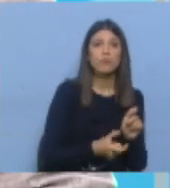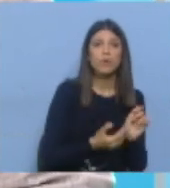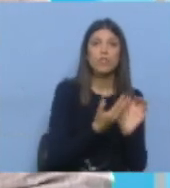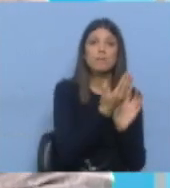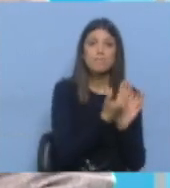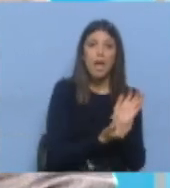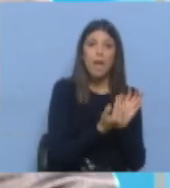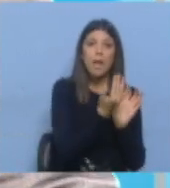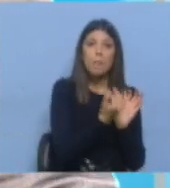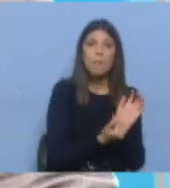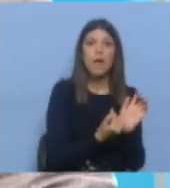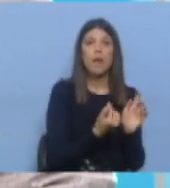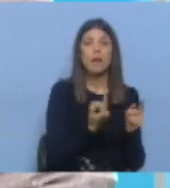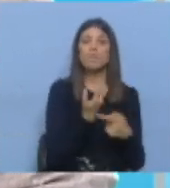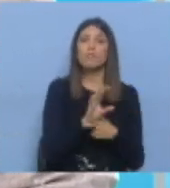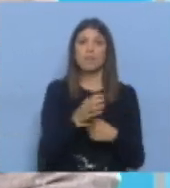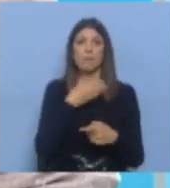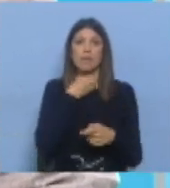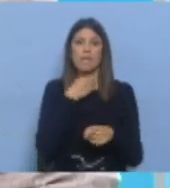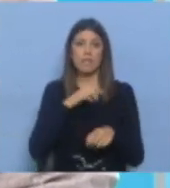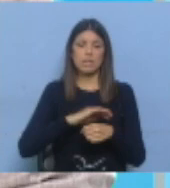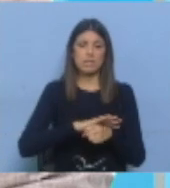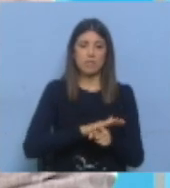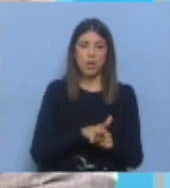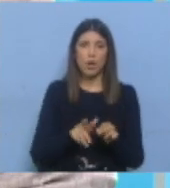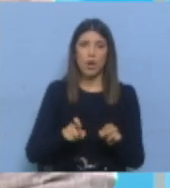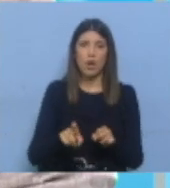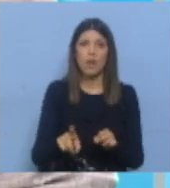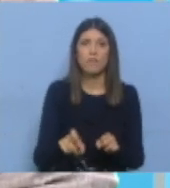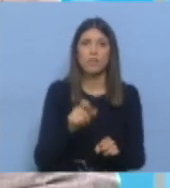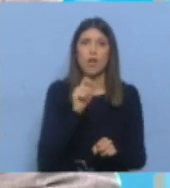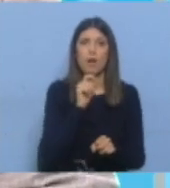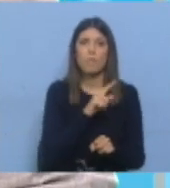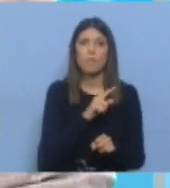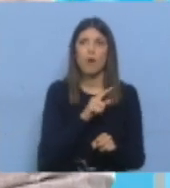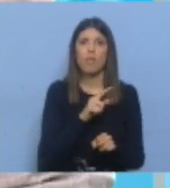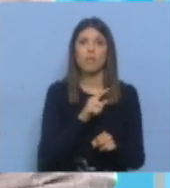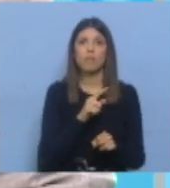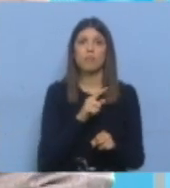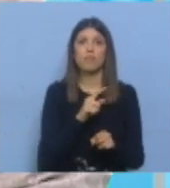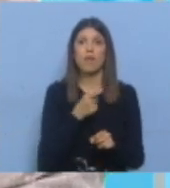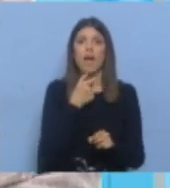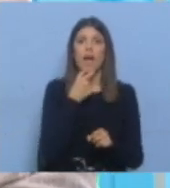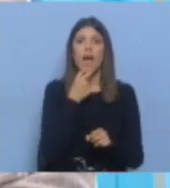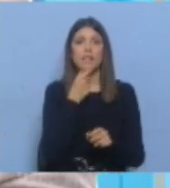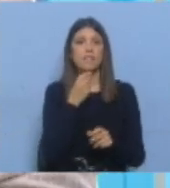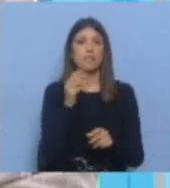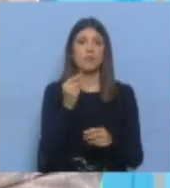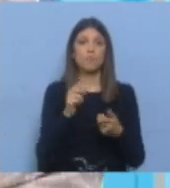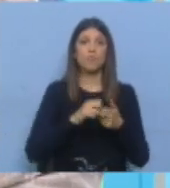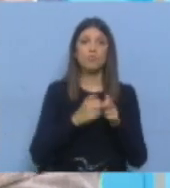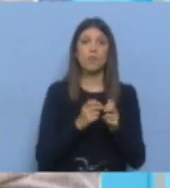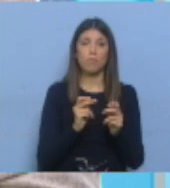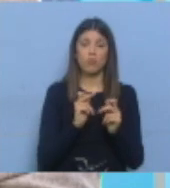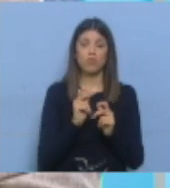com a crise do coronavírus que aparece sempre dinheiro de algum lado quando há problemas na bolsa.